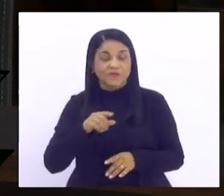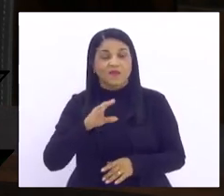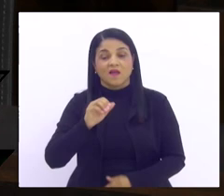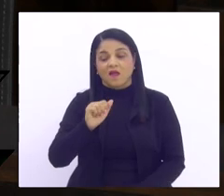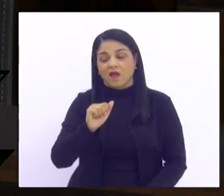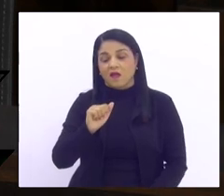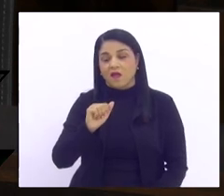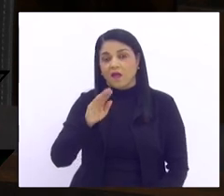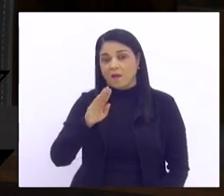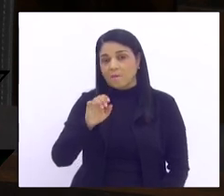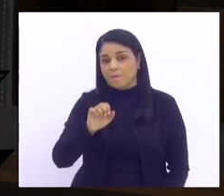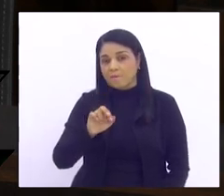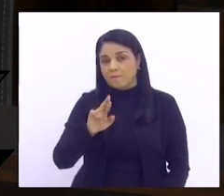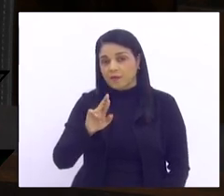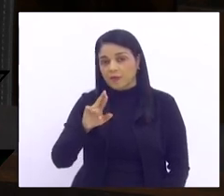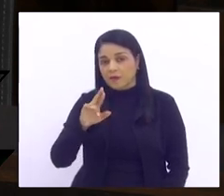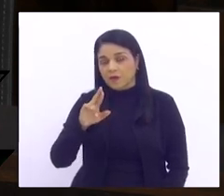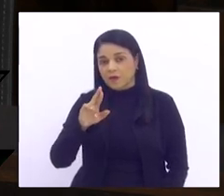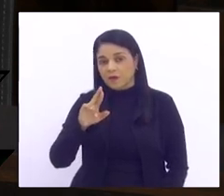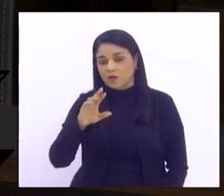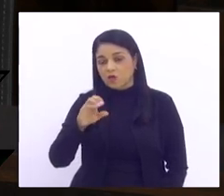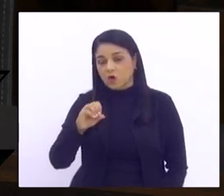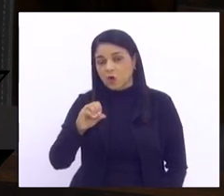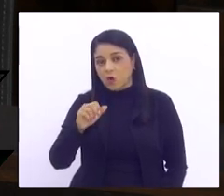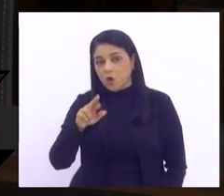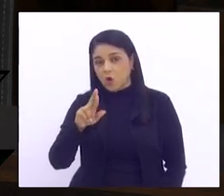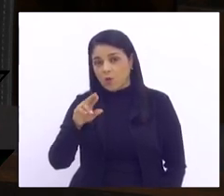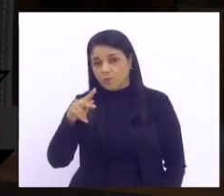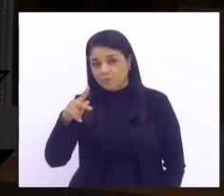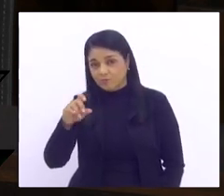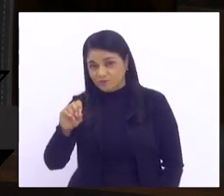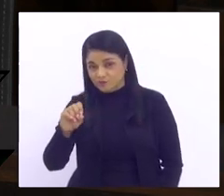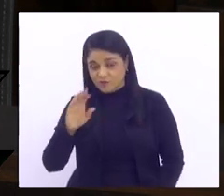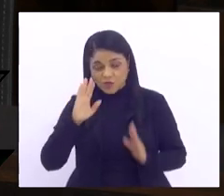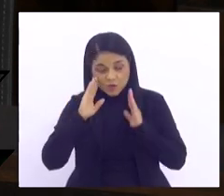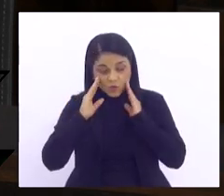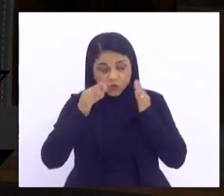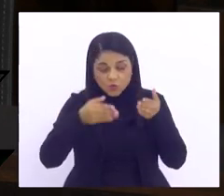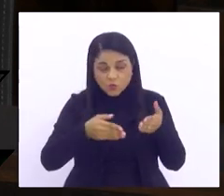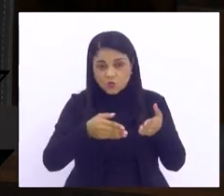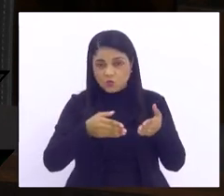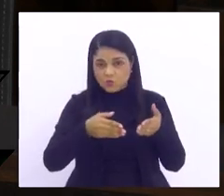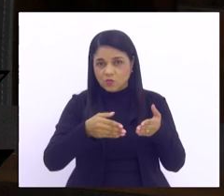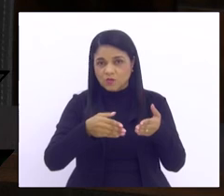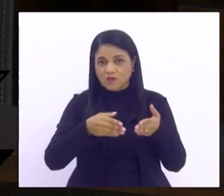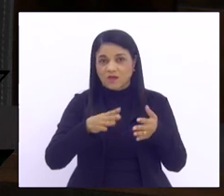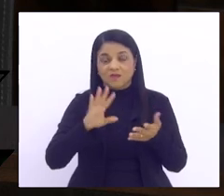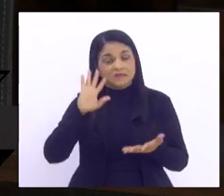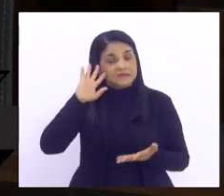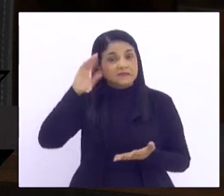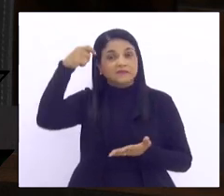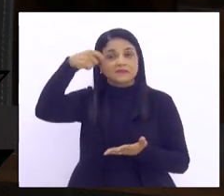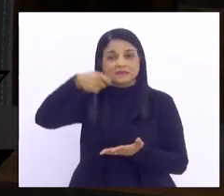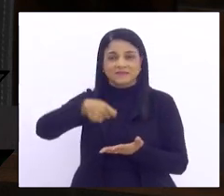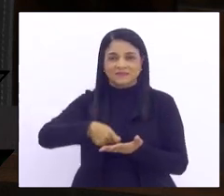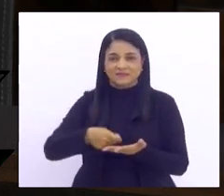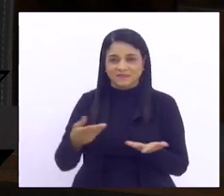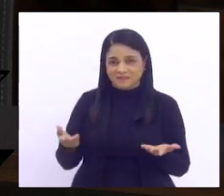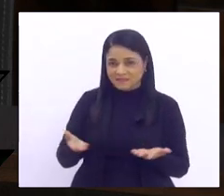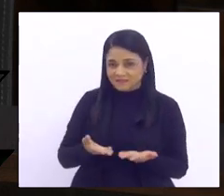concreto, específico, agora terá as suas razões de decidir